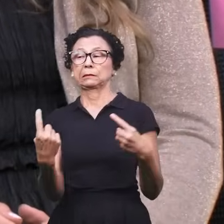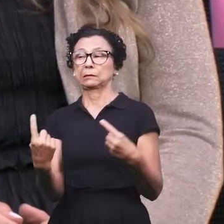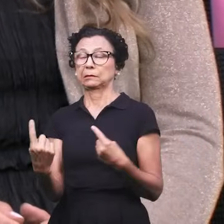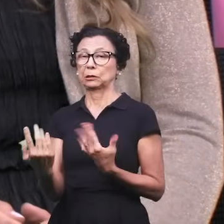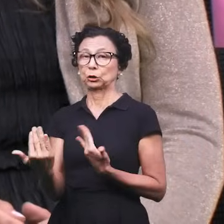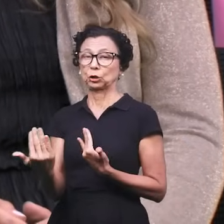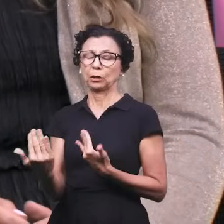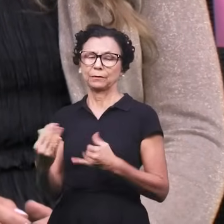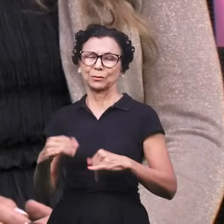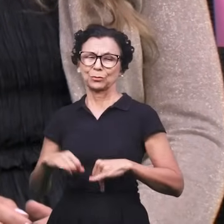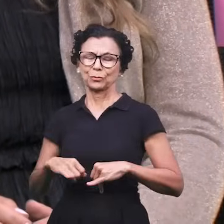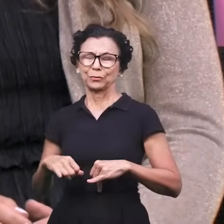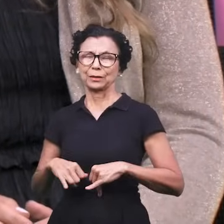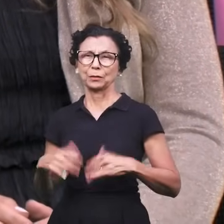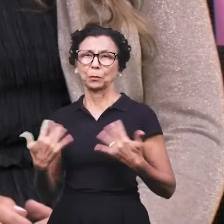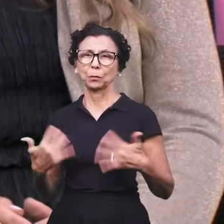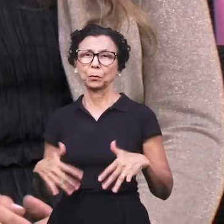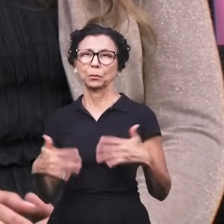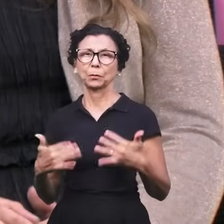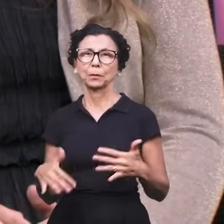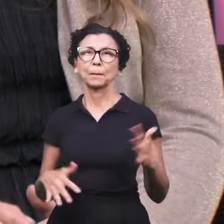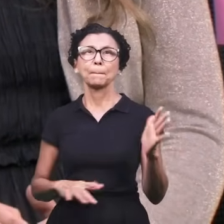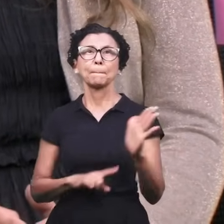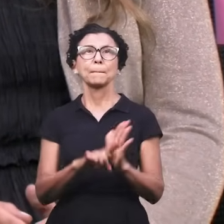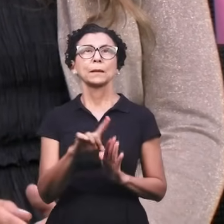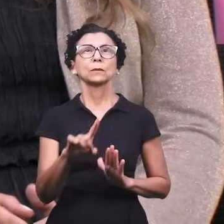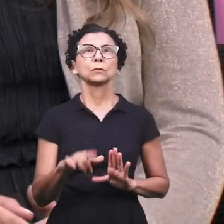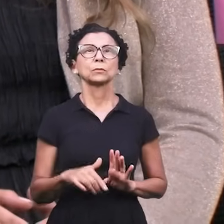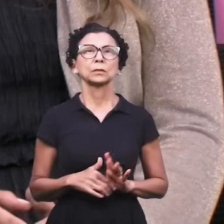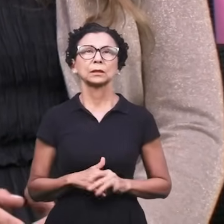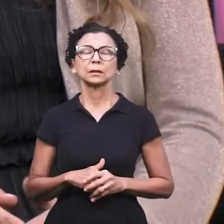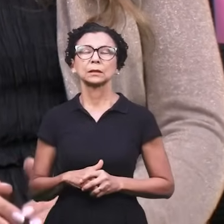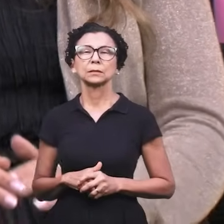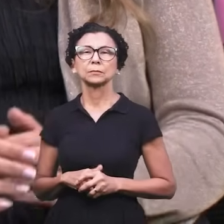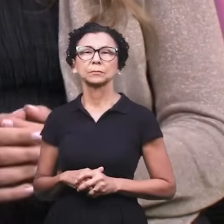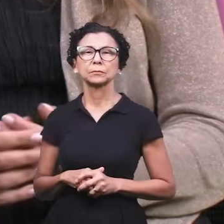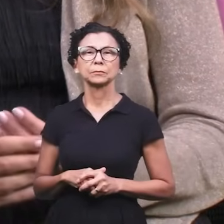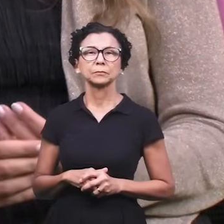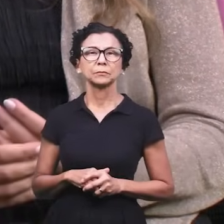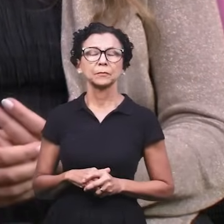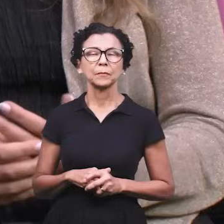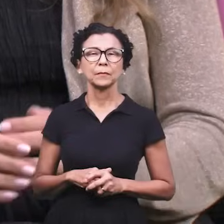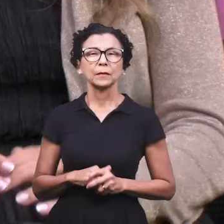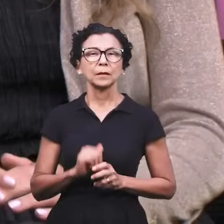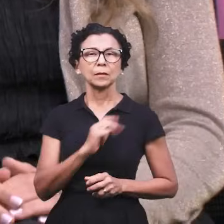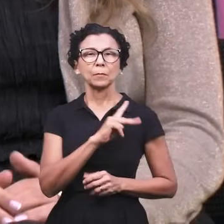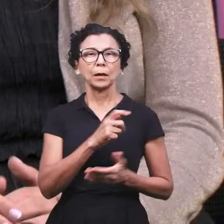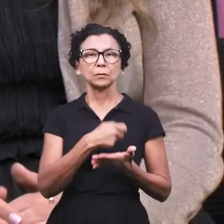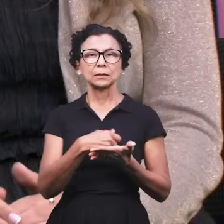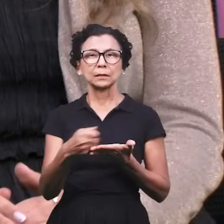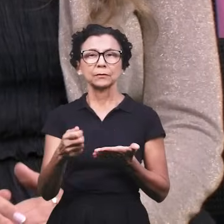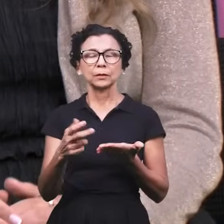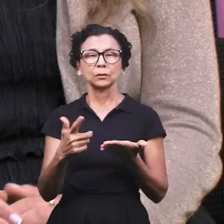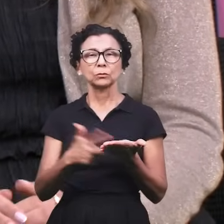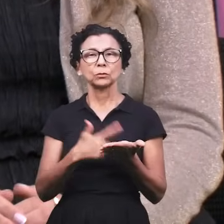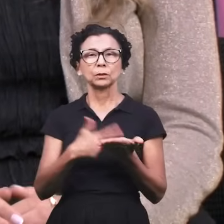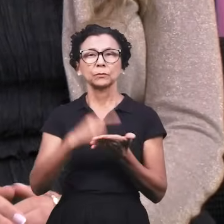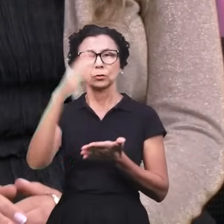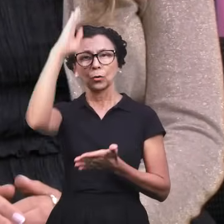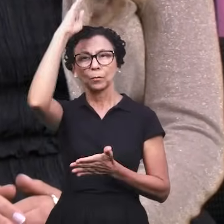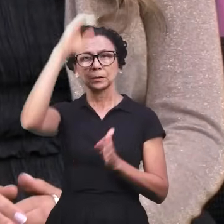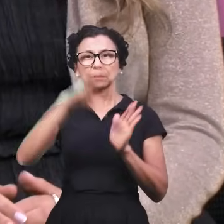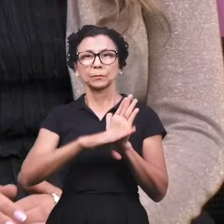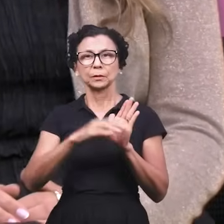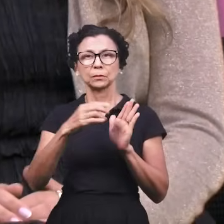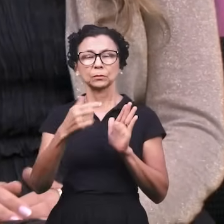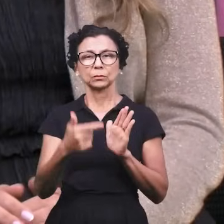acabamos sofrendo delas também. Então, a minha pergunta é: como podemos aplicar o que o apóstolo Paulo escreveu em Romanos 12:2, e